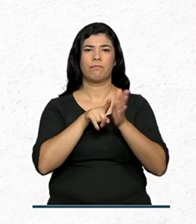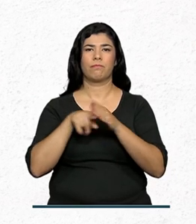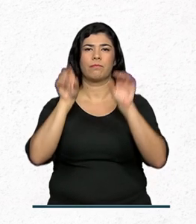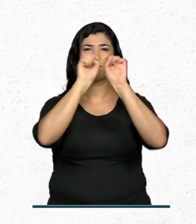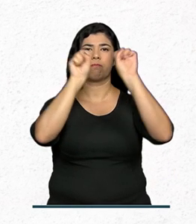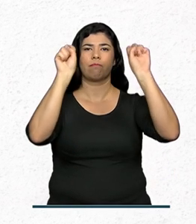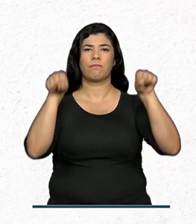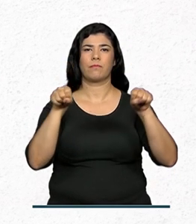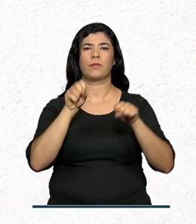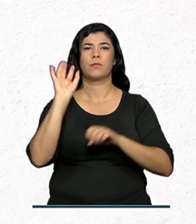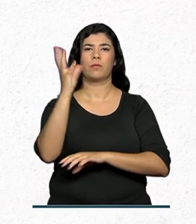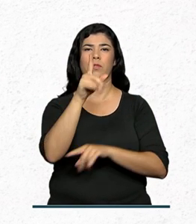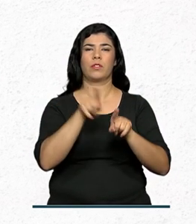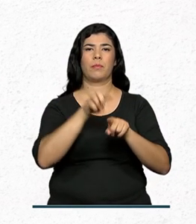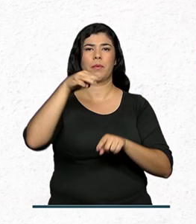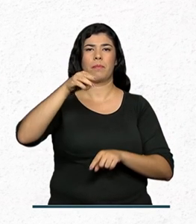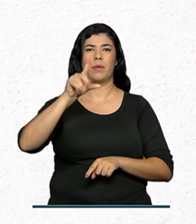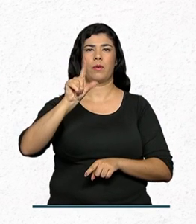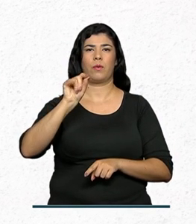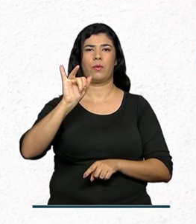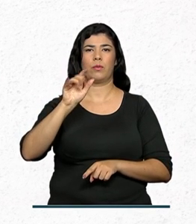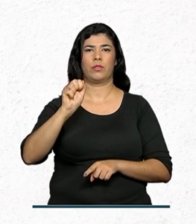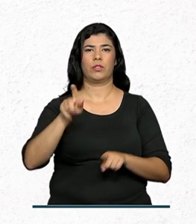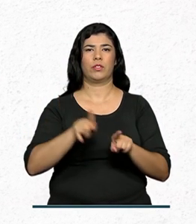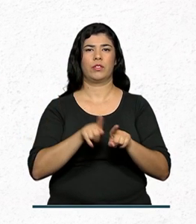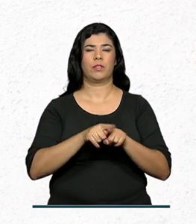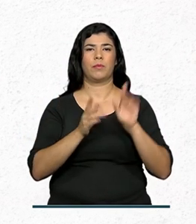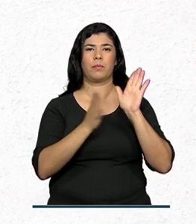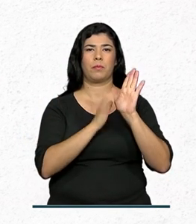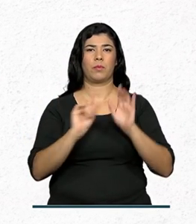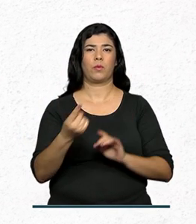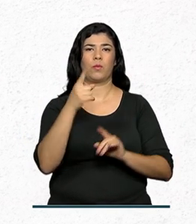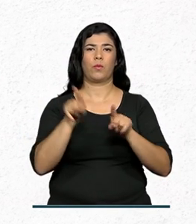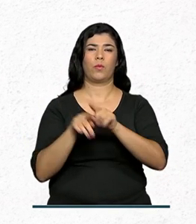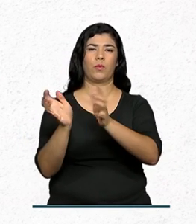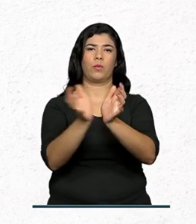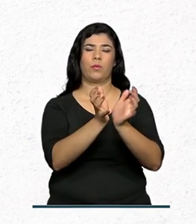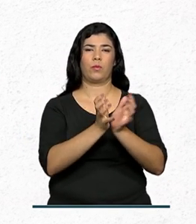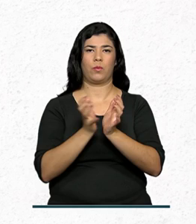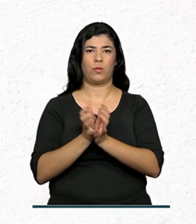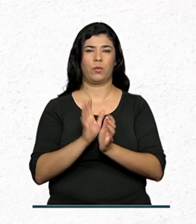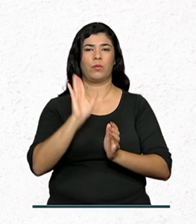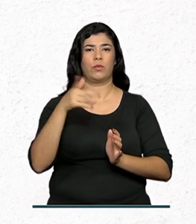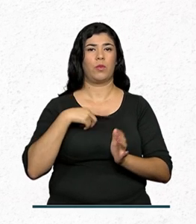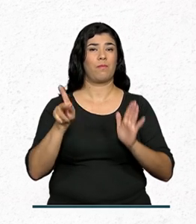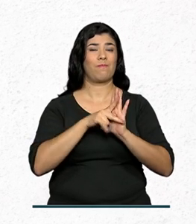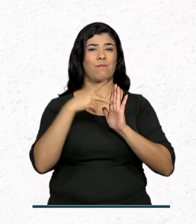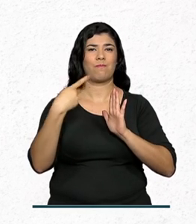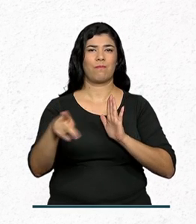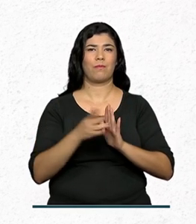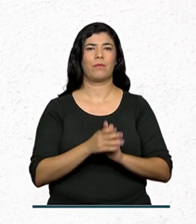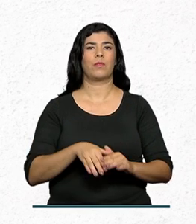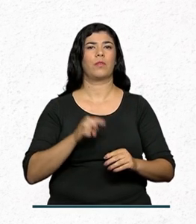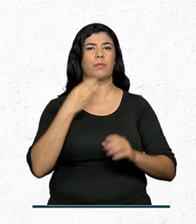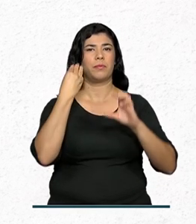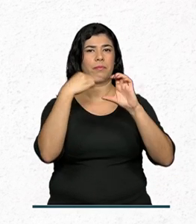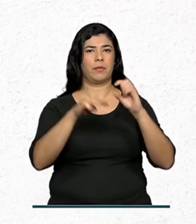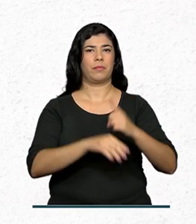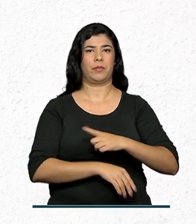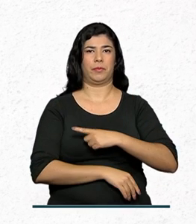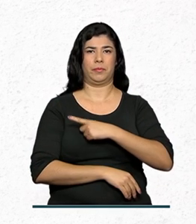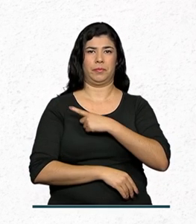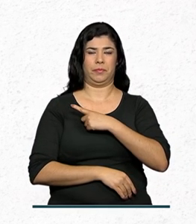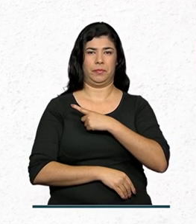sistemática vegetal e micológica com propostas individuais ou coletivas exclusivamente através do e-mail